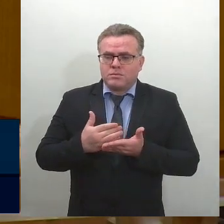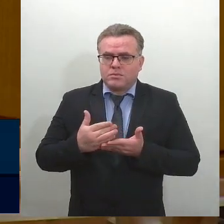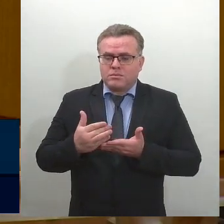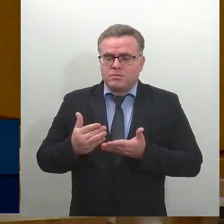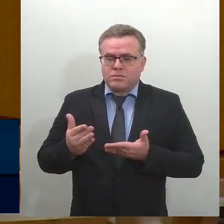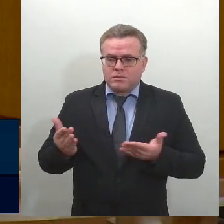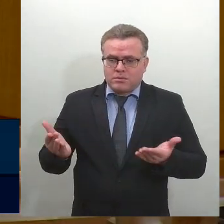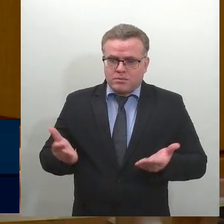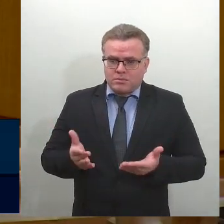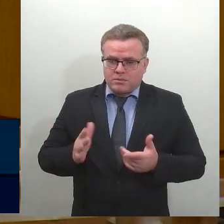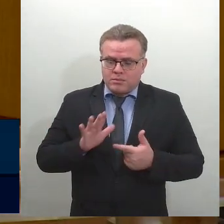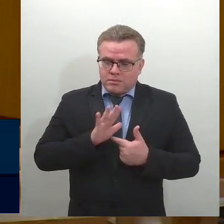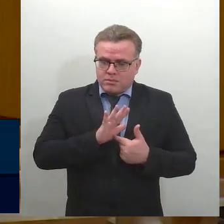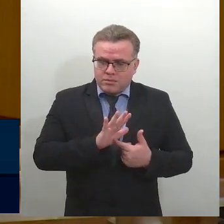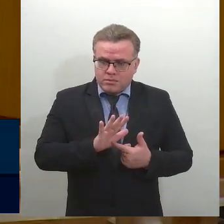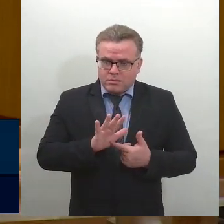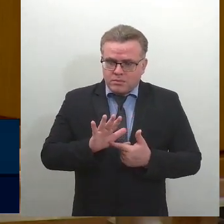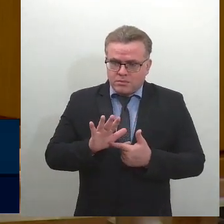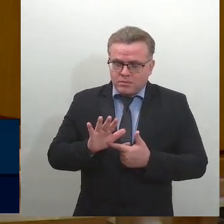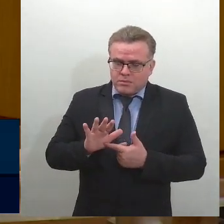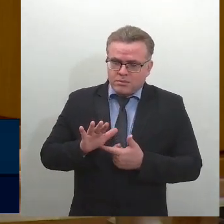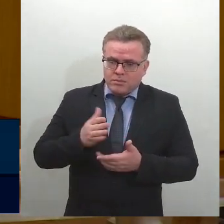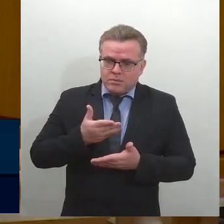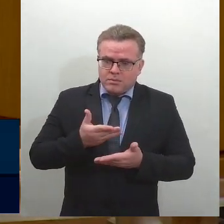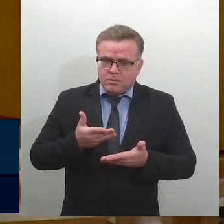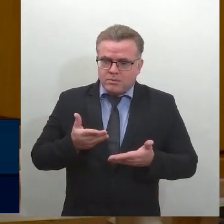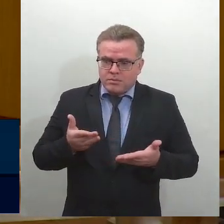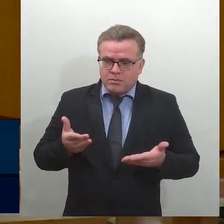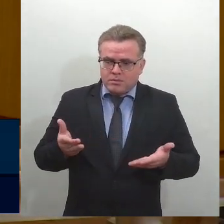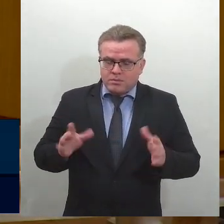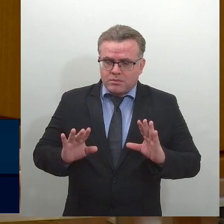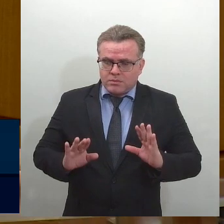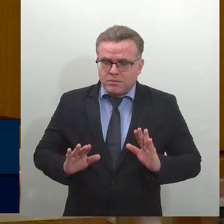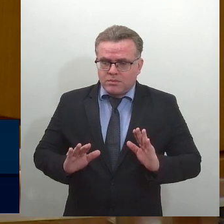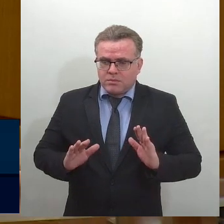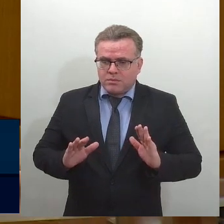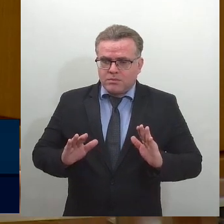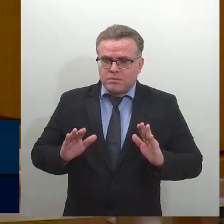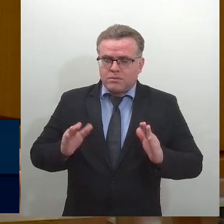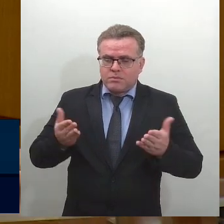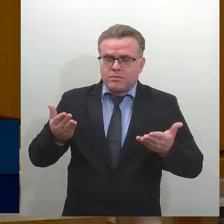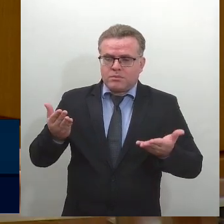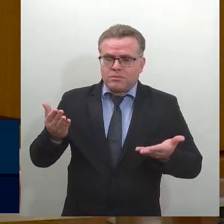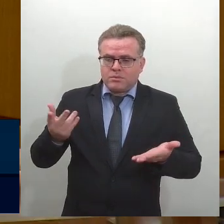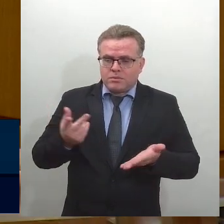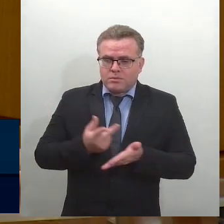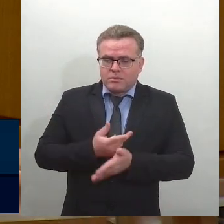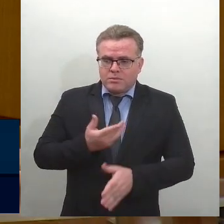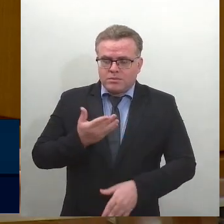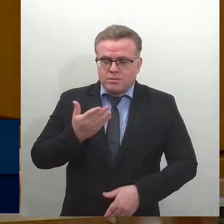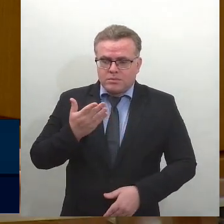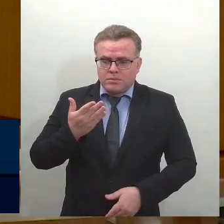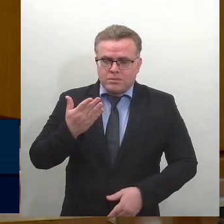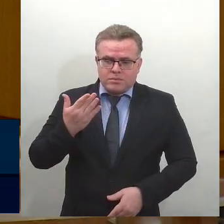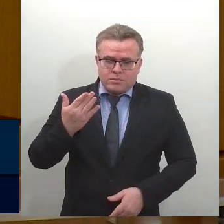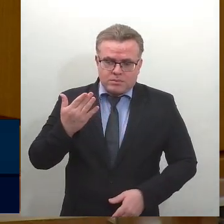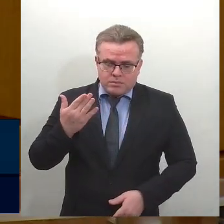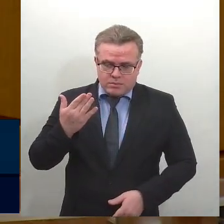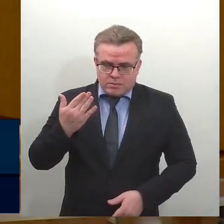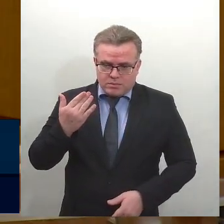mais uma grande festa que ocorreu no meu município de Itabaiana. E meu deputado Netinho, hoje eu irei me